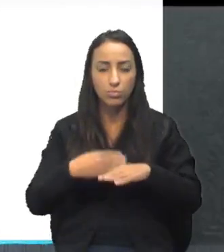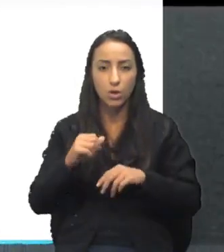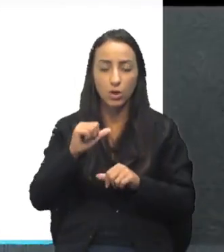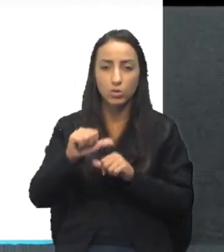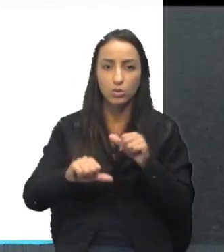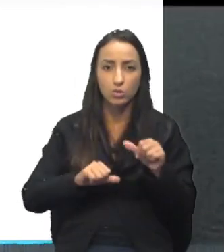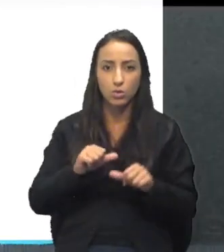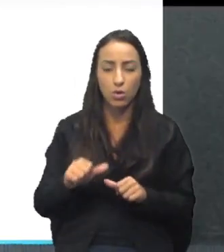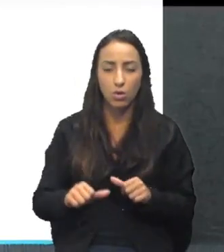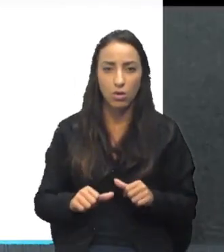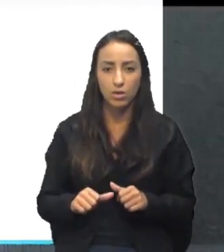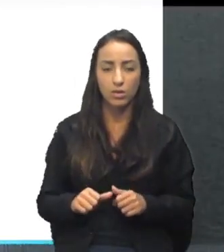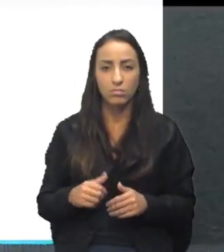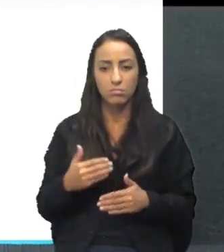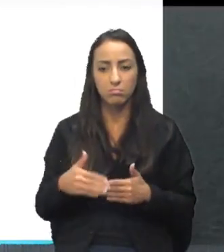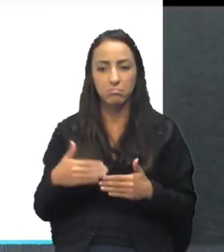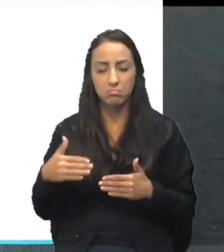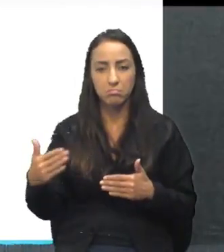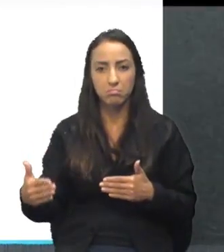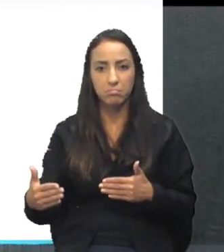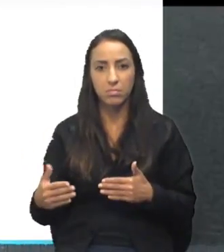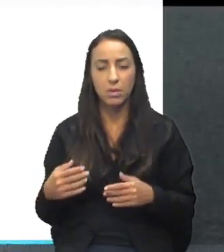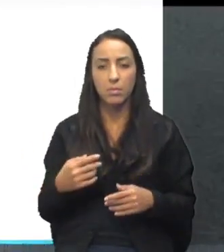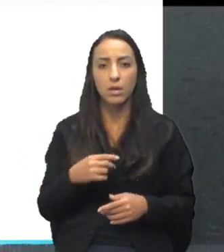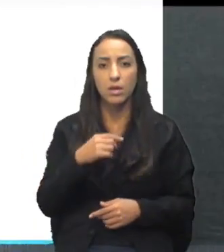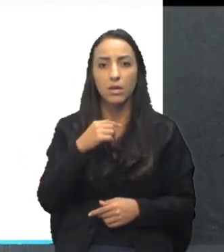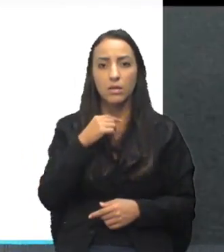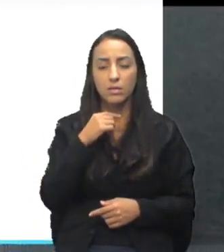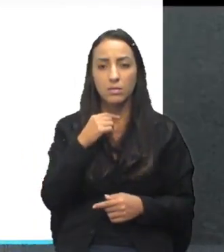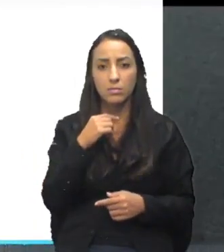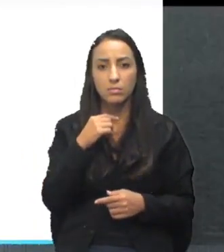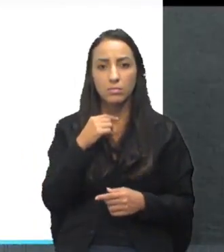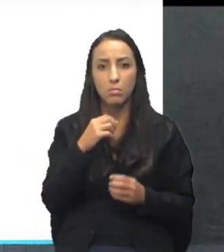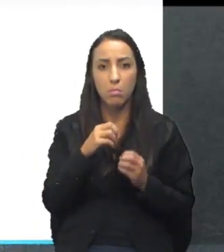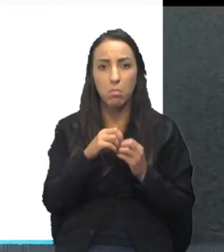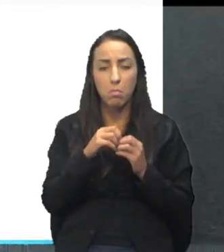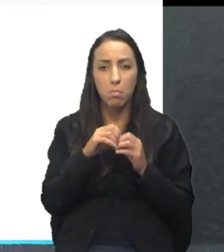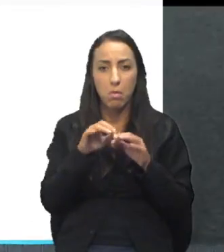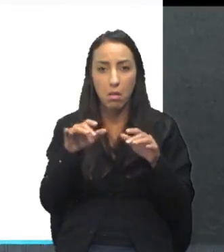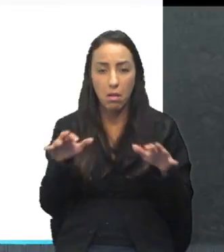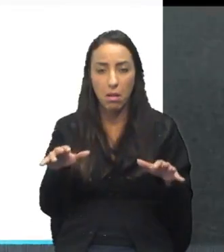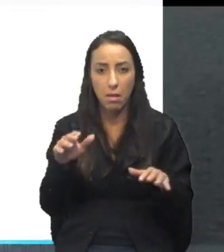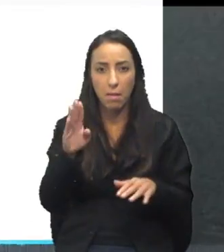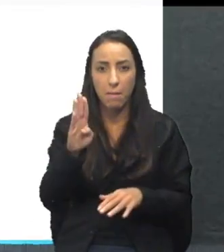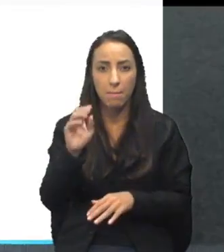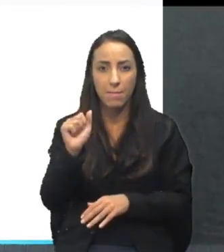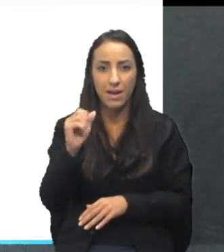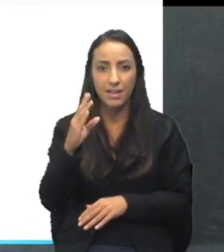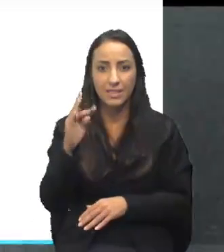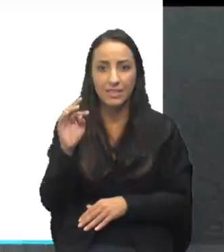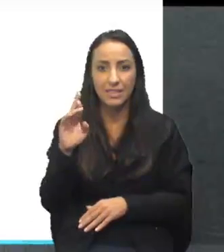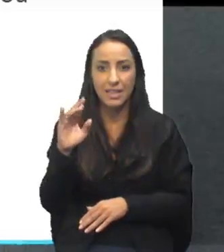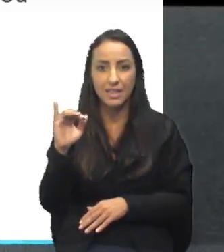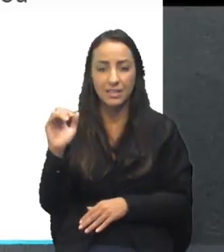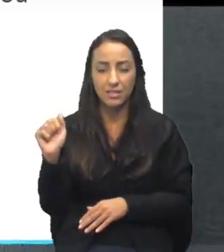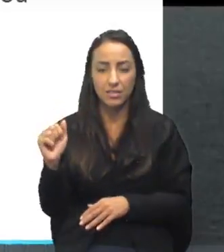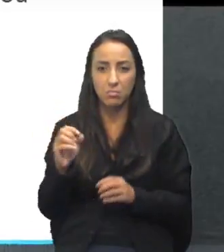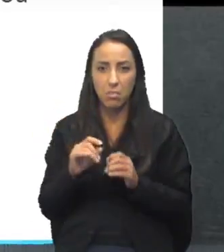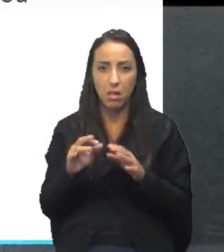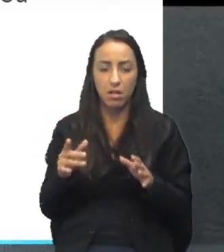frequência adequada para não haver a proliferação de bactérias ou então piora da própria